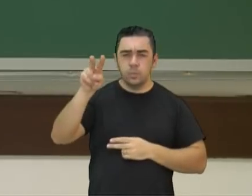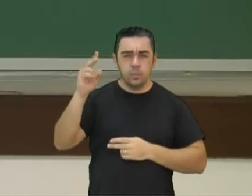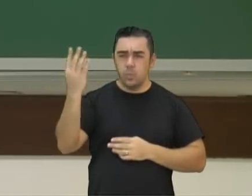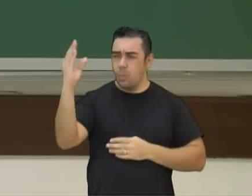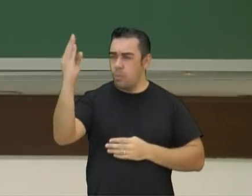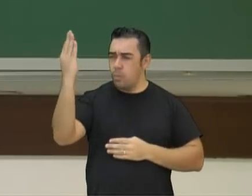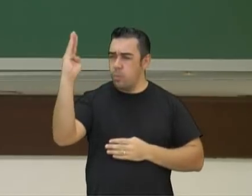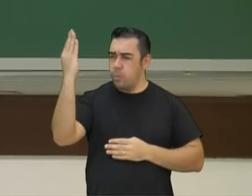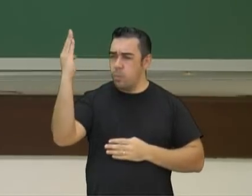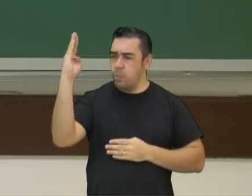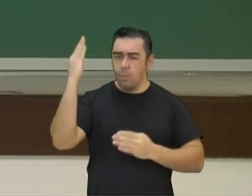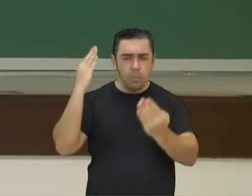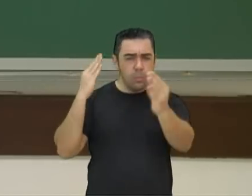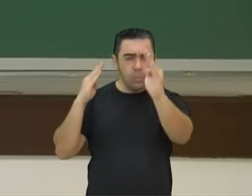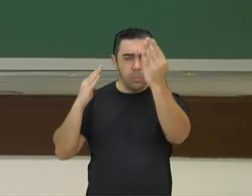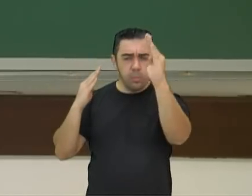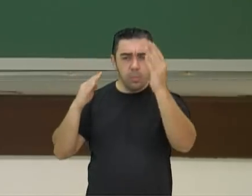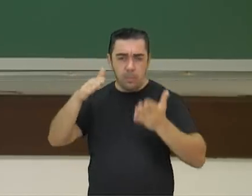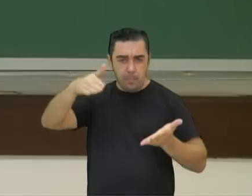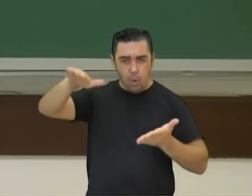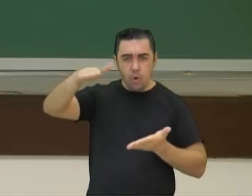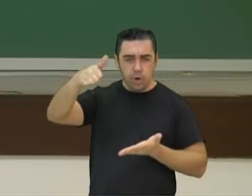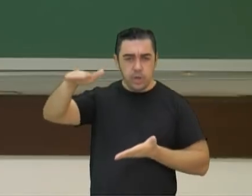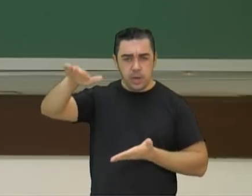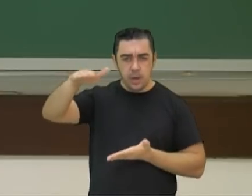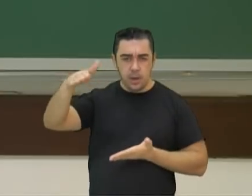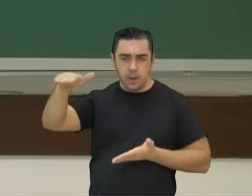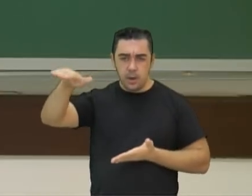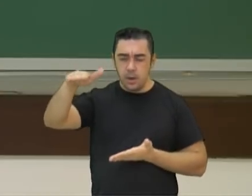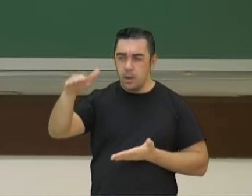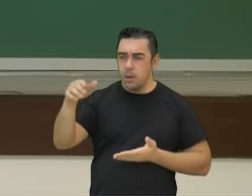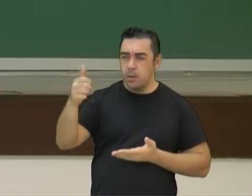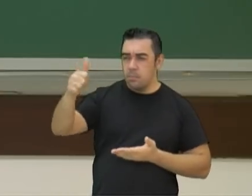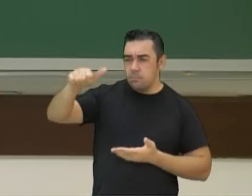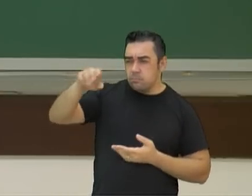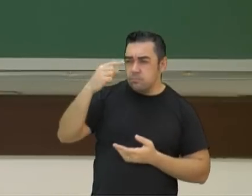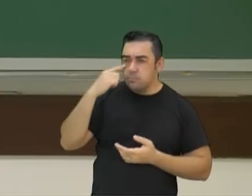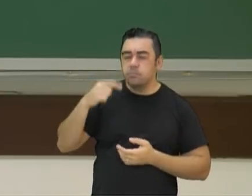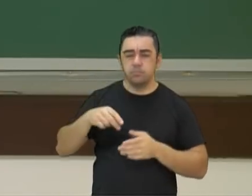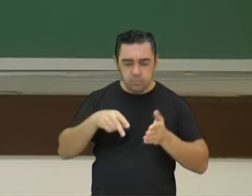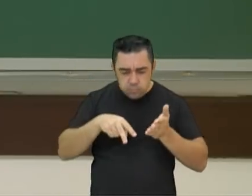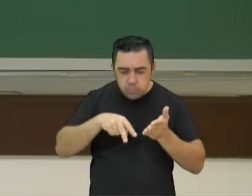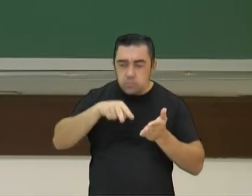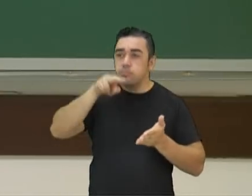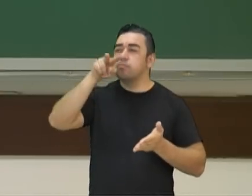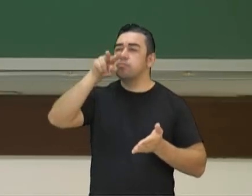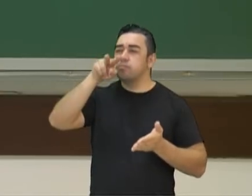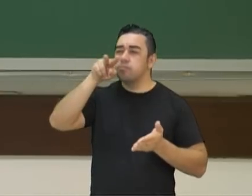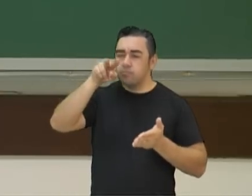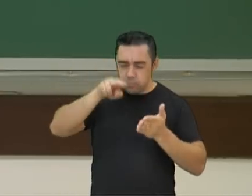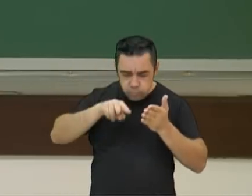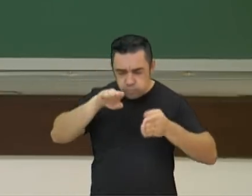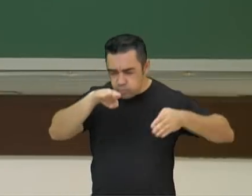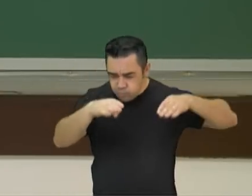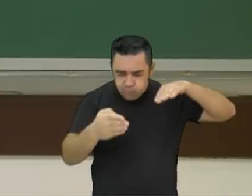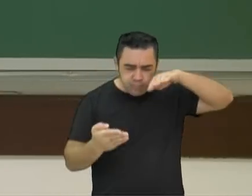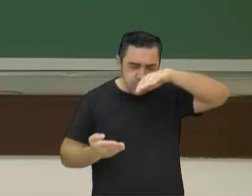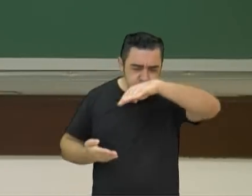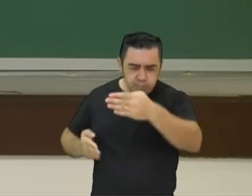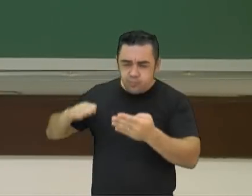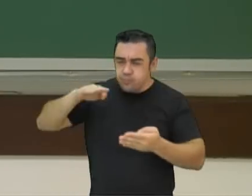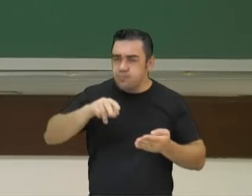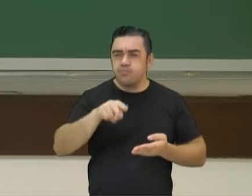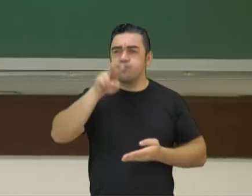pelas boias que estão fixadas, né? Então você precisa levantar a cabeça, olhar para frente, tomar cuidado com